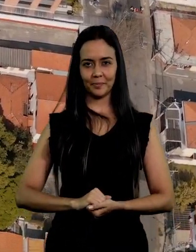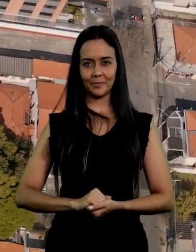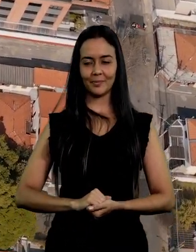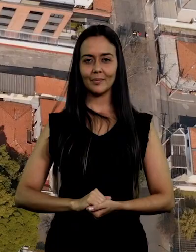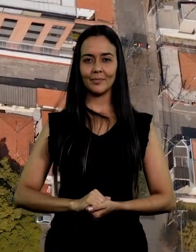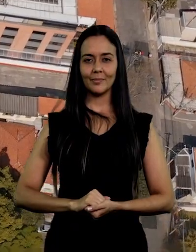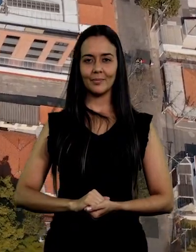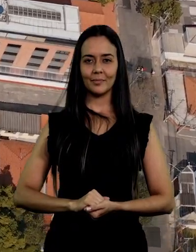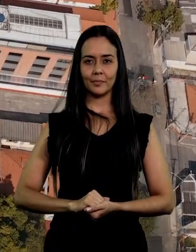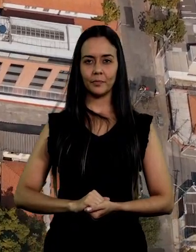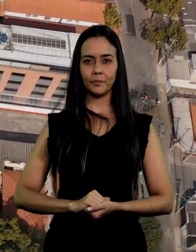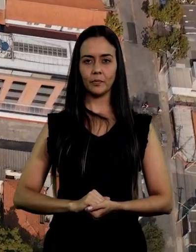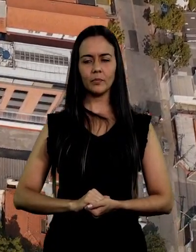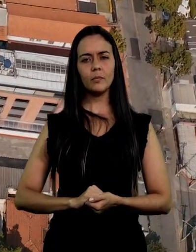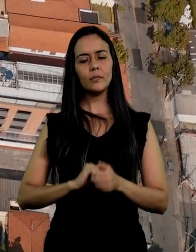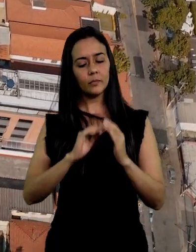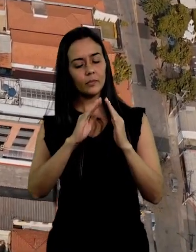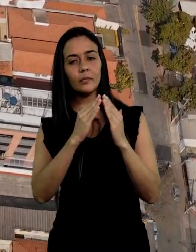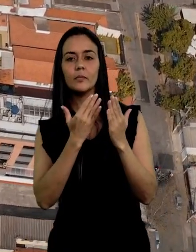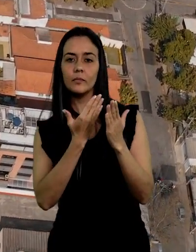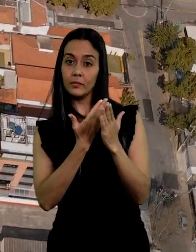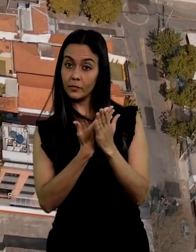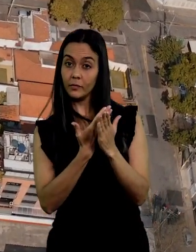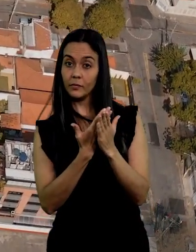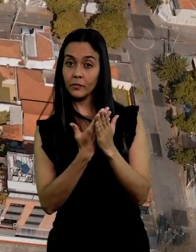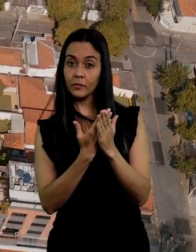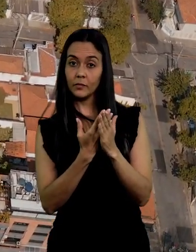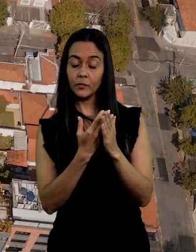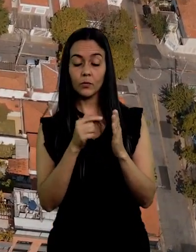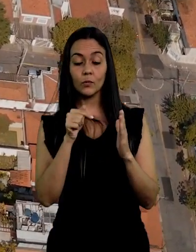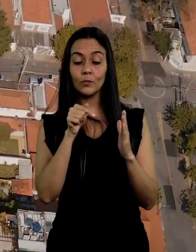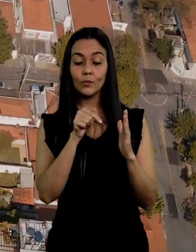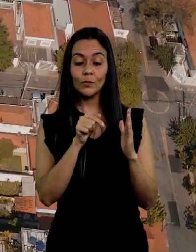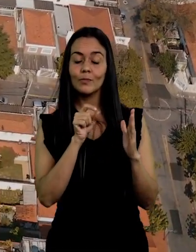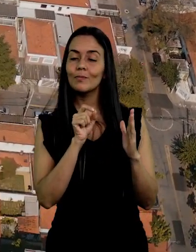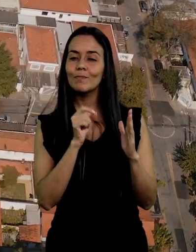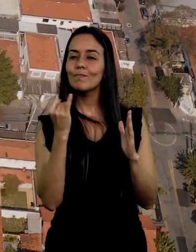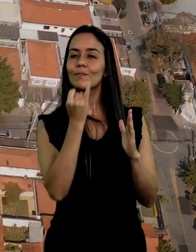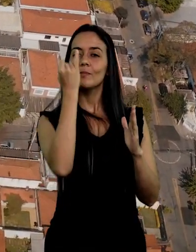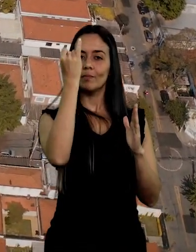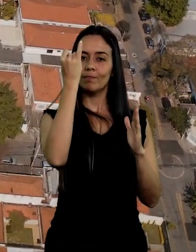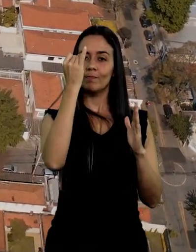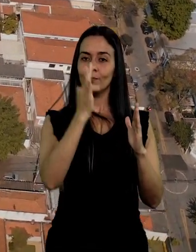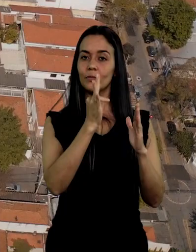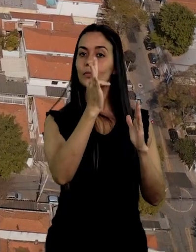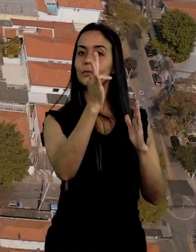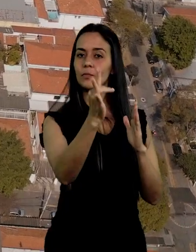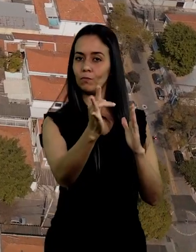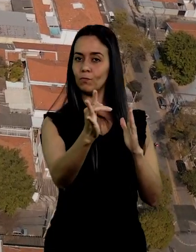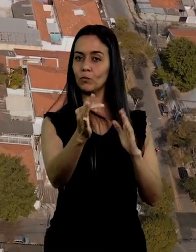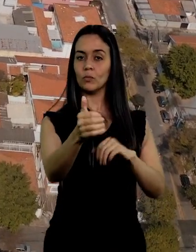O êxito escolar era visto como passaporte para o futuro. Ou seja,